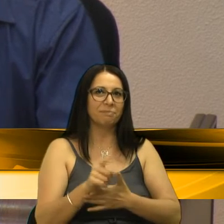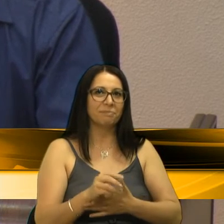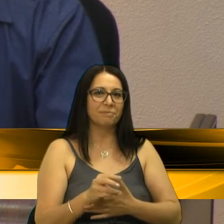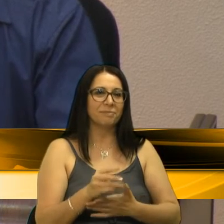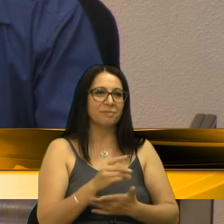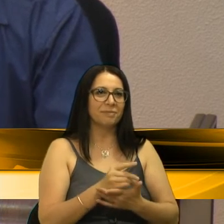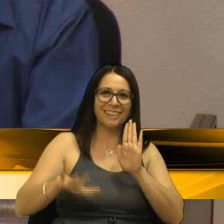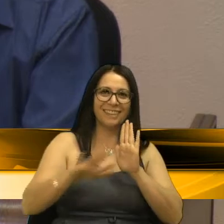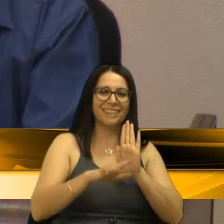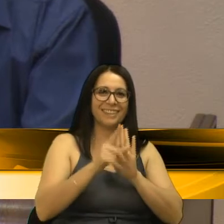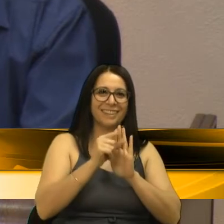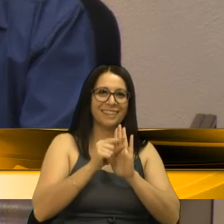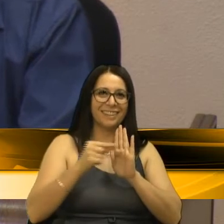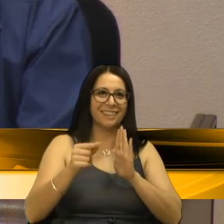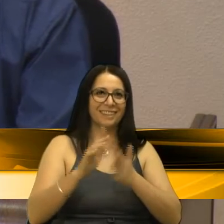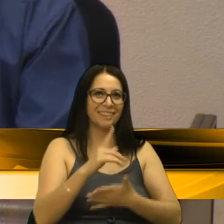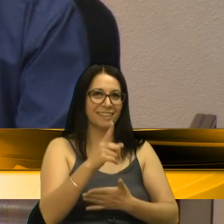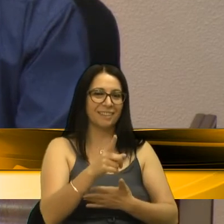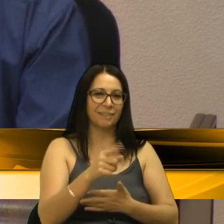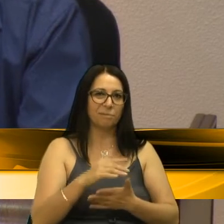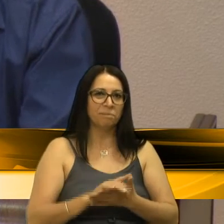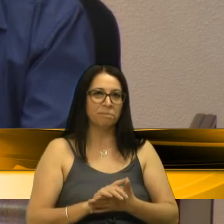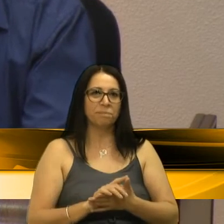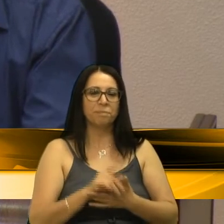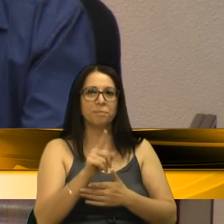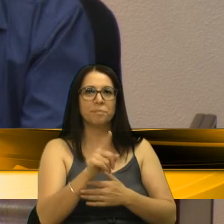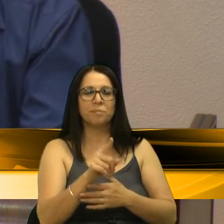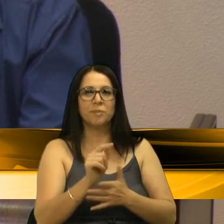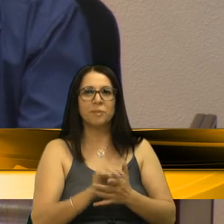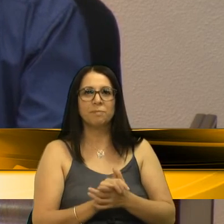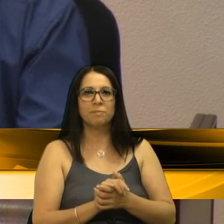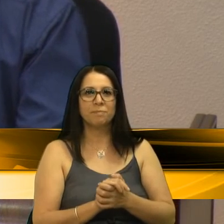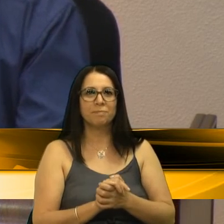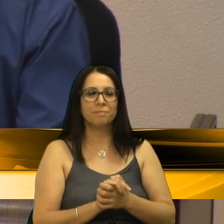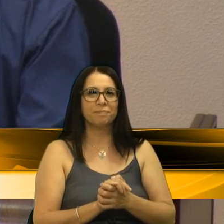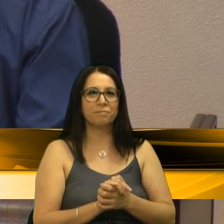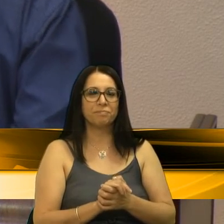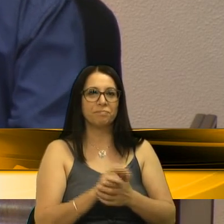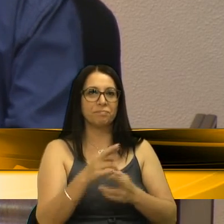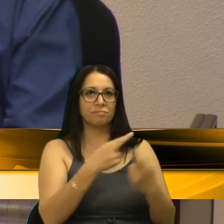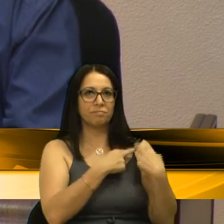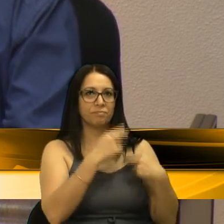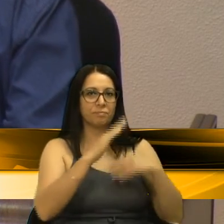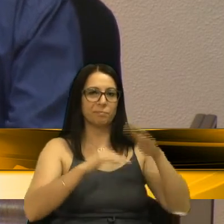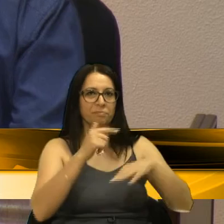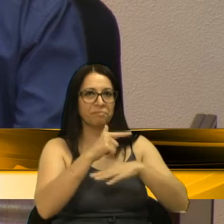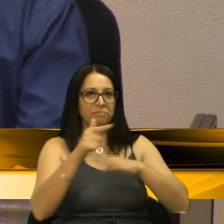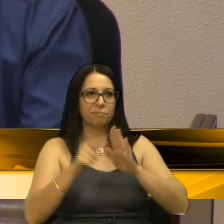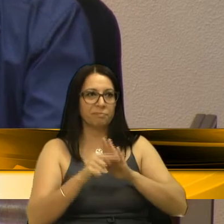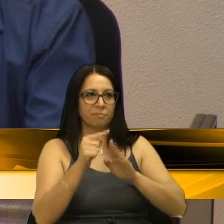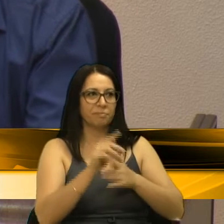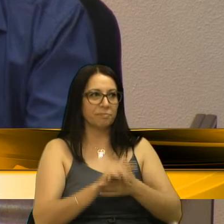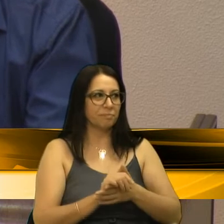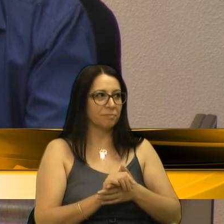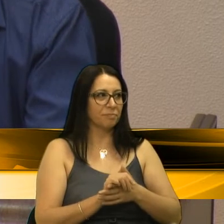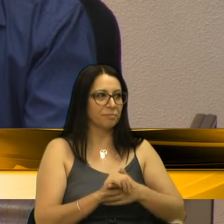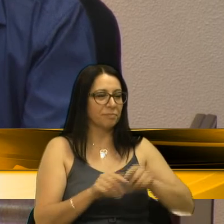15º, o conselho local de saúde terá função consultiva e suas demandas serão encaminhadas ao CMS para apreciação e devidos